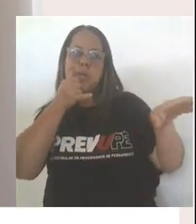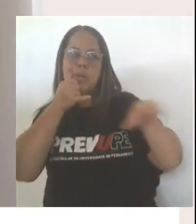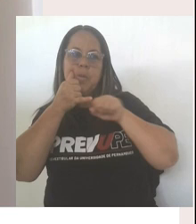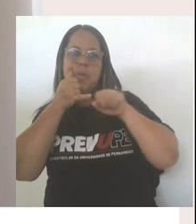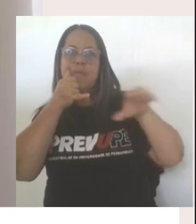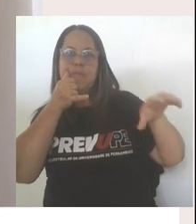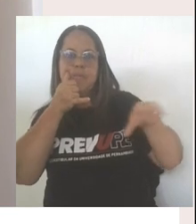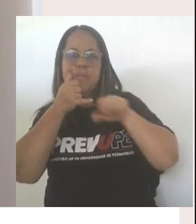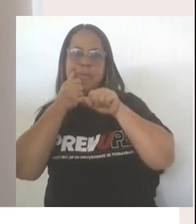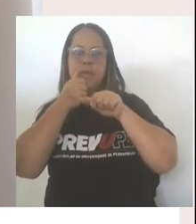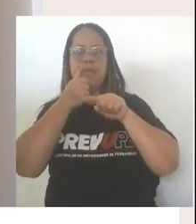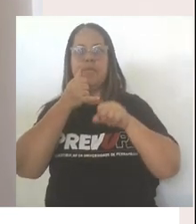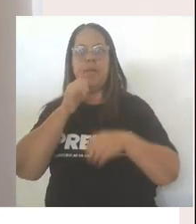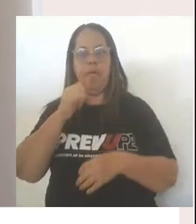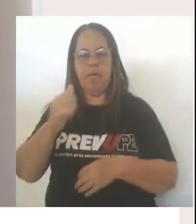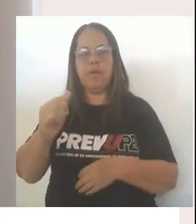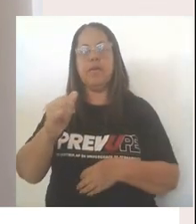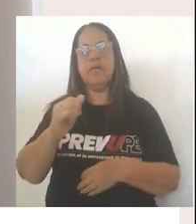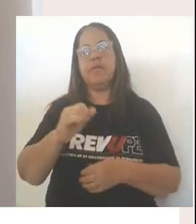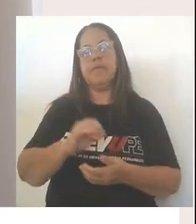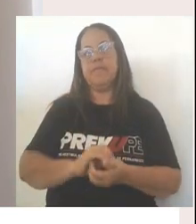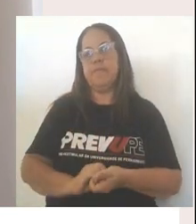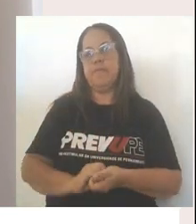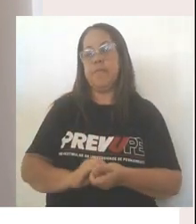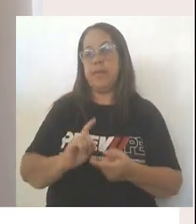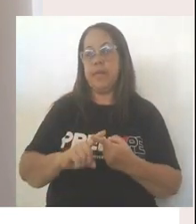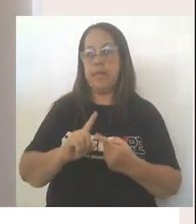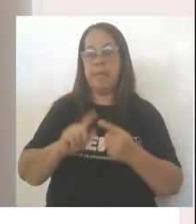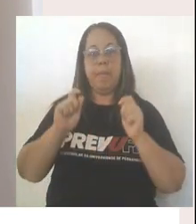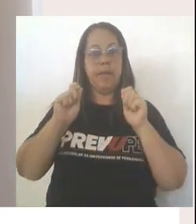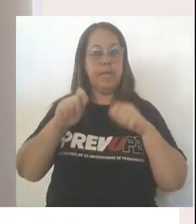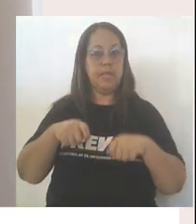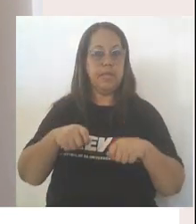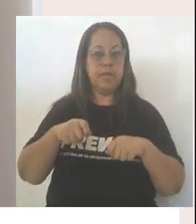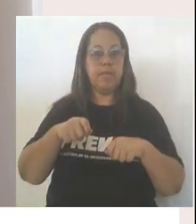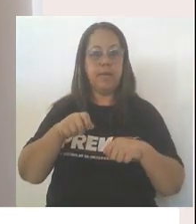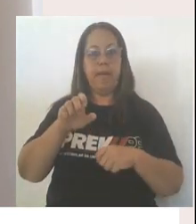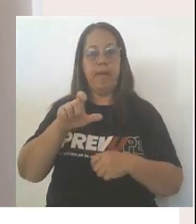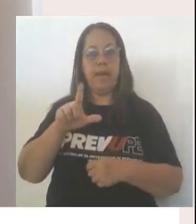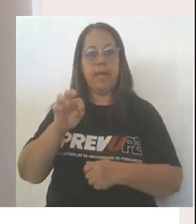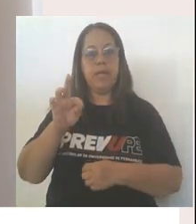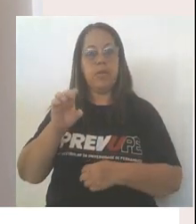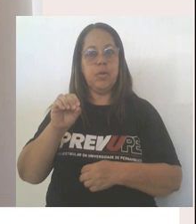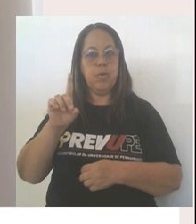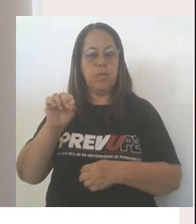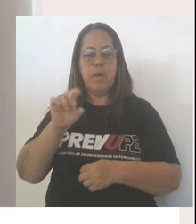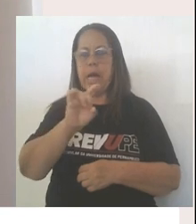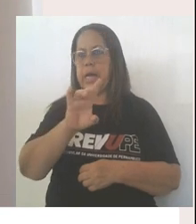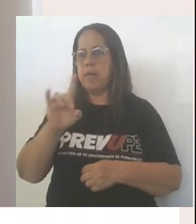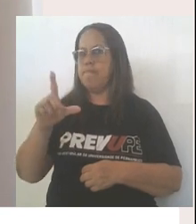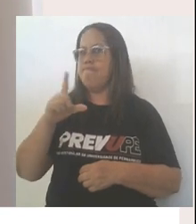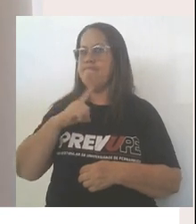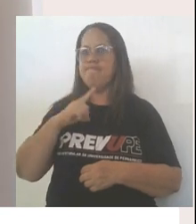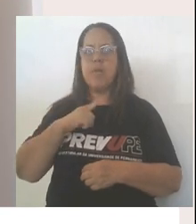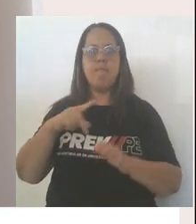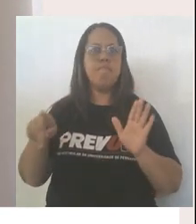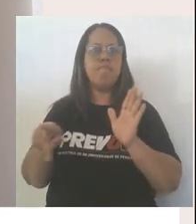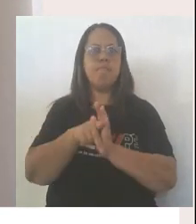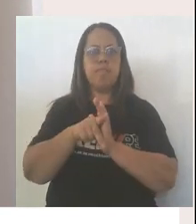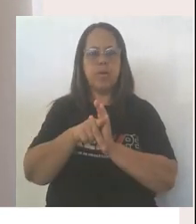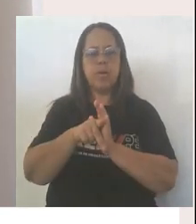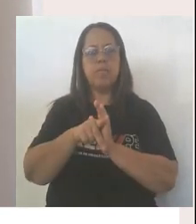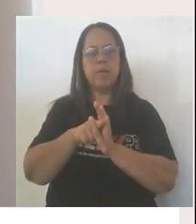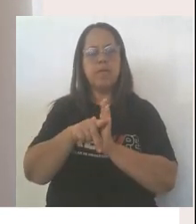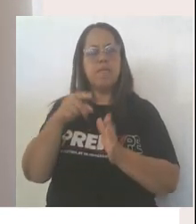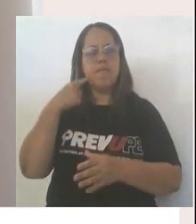elétrico, por exemplo. Potencial de eletrodo, pois cada eletrodo tem um potencial de eletrodo específico, que determina